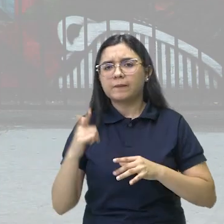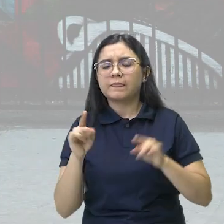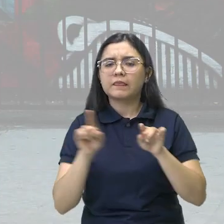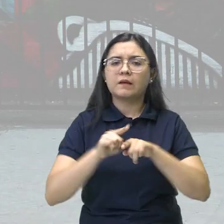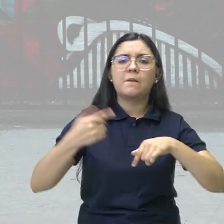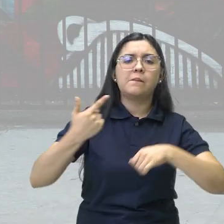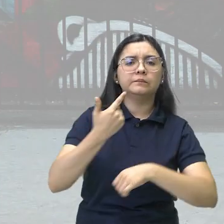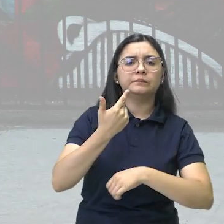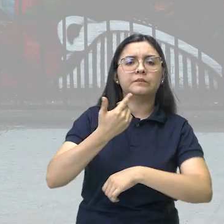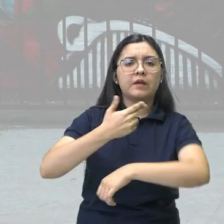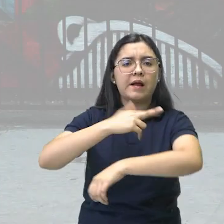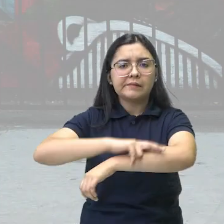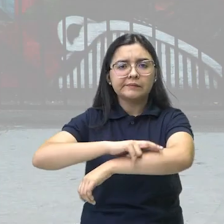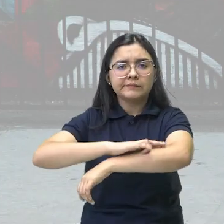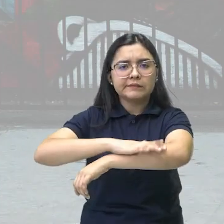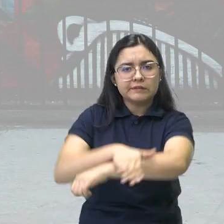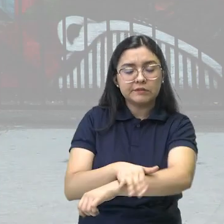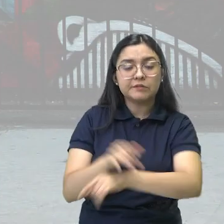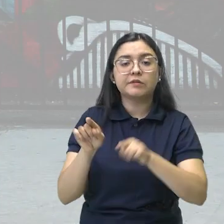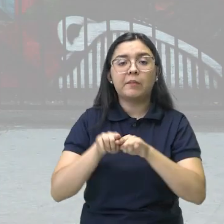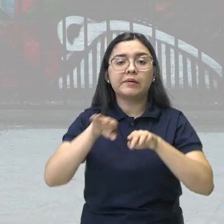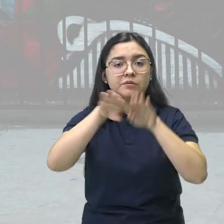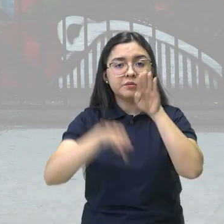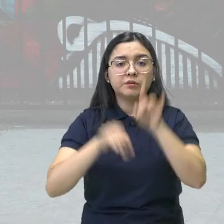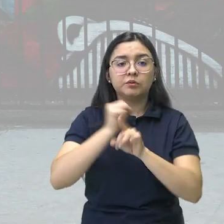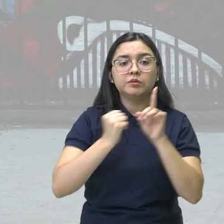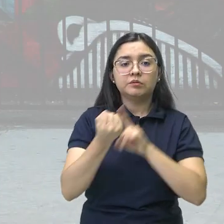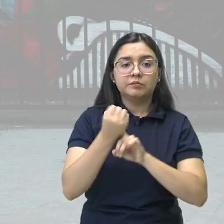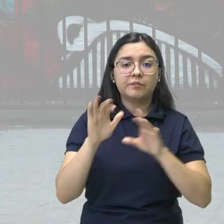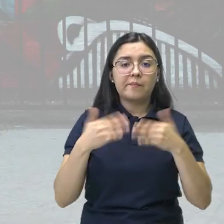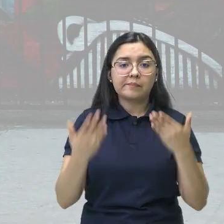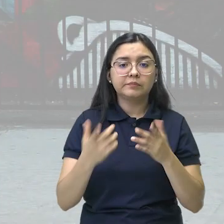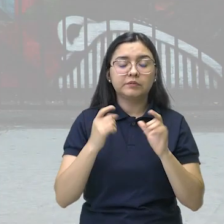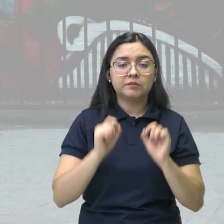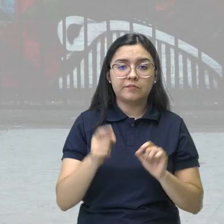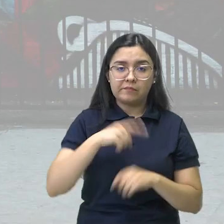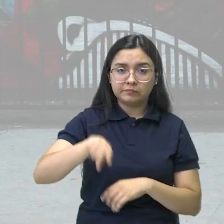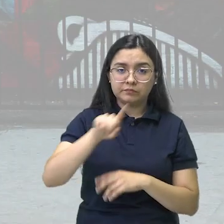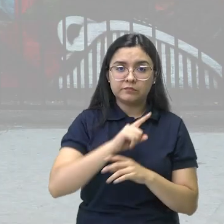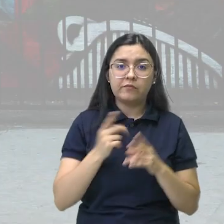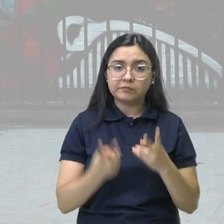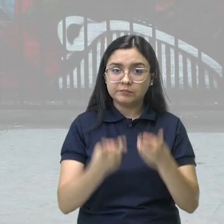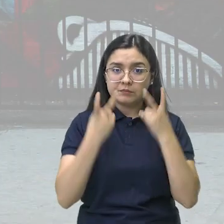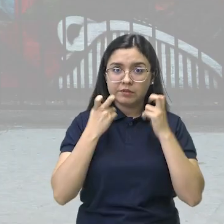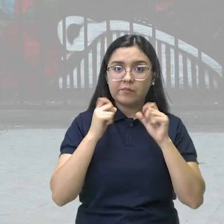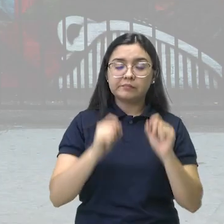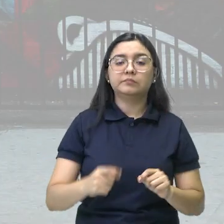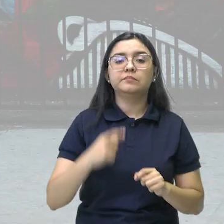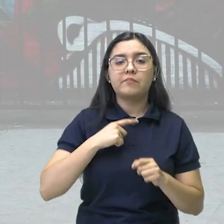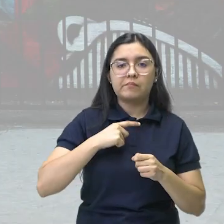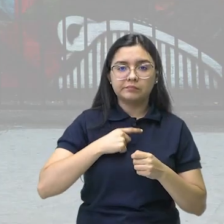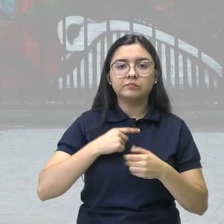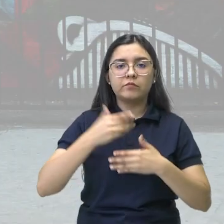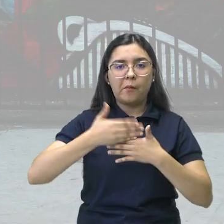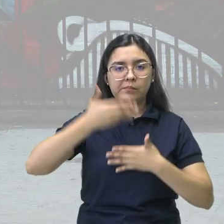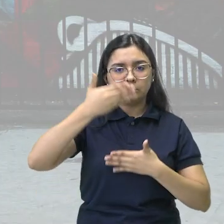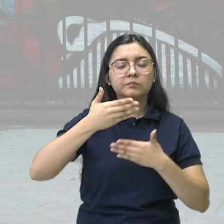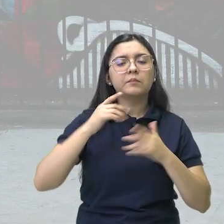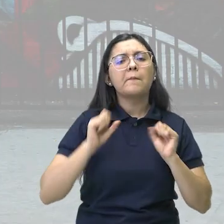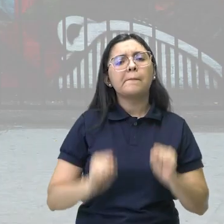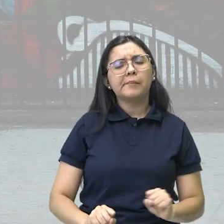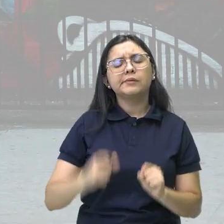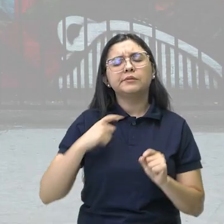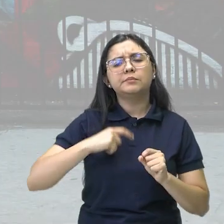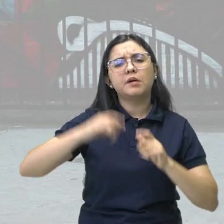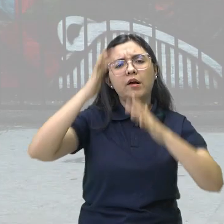social, racismo e desigualdade. Então, aqui nesse mural aqui, você pode aí